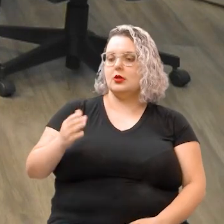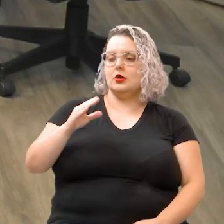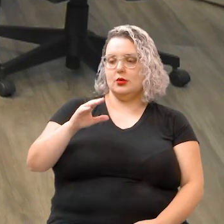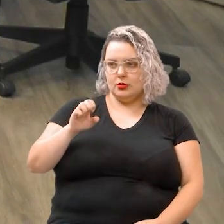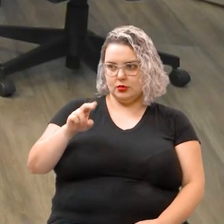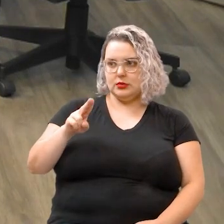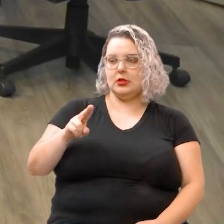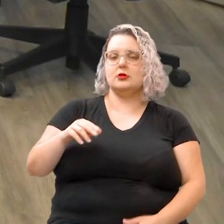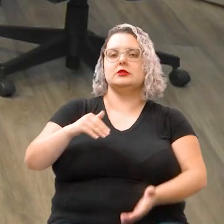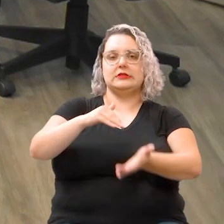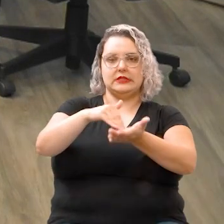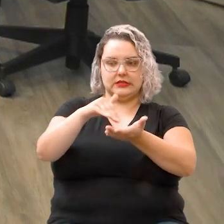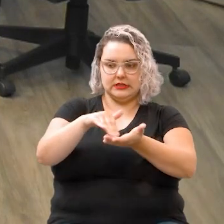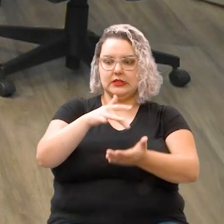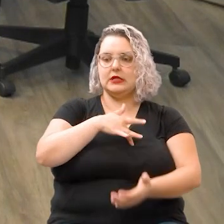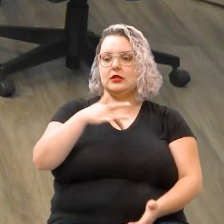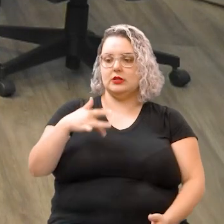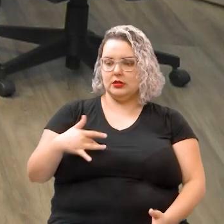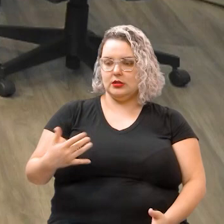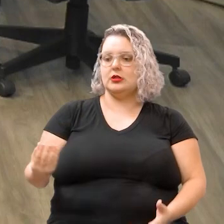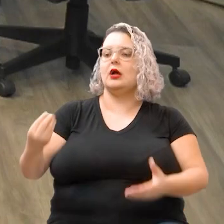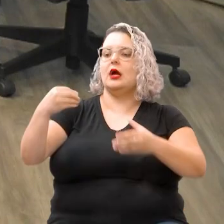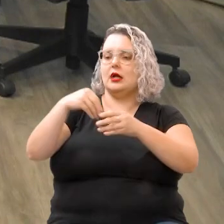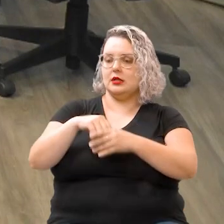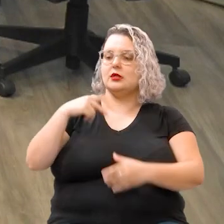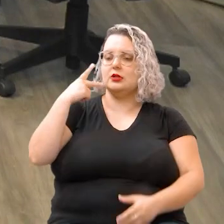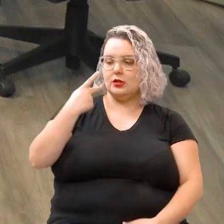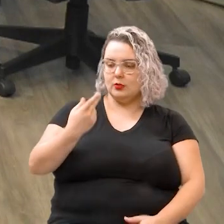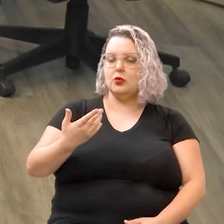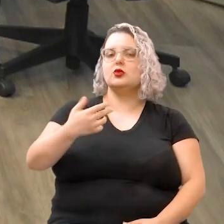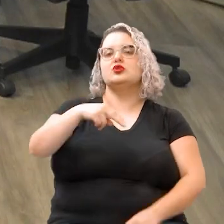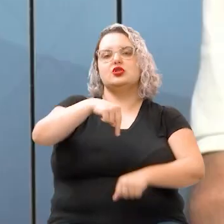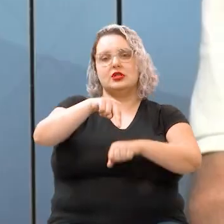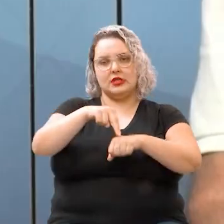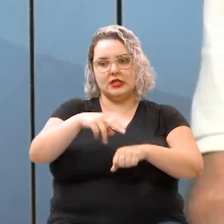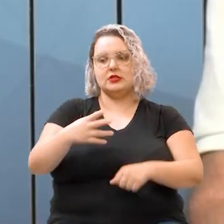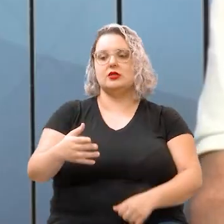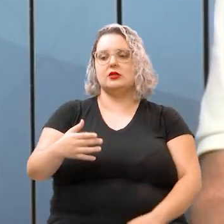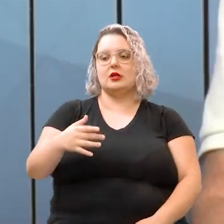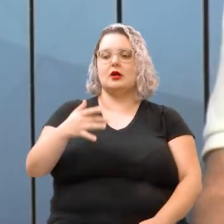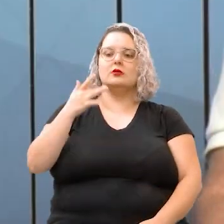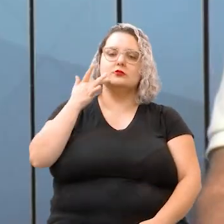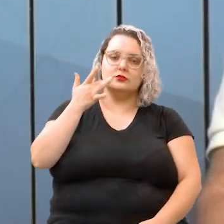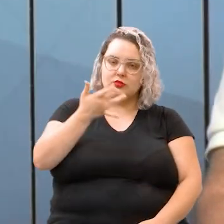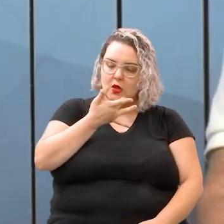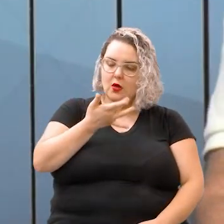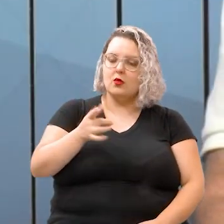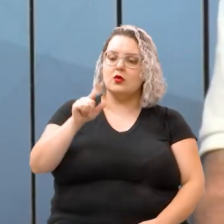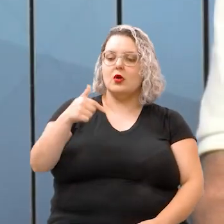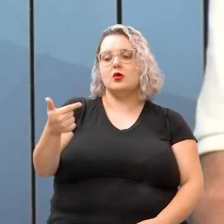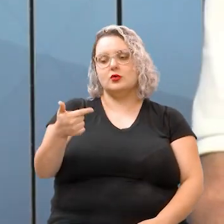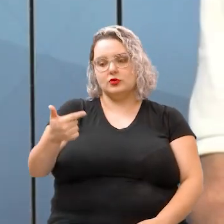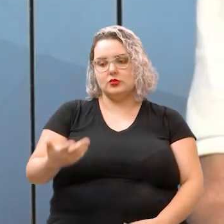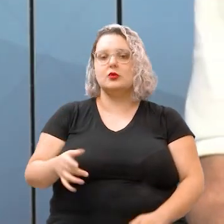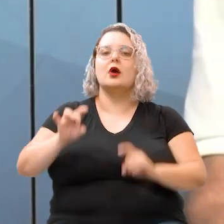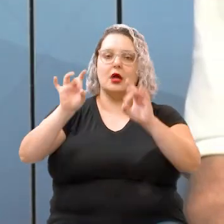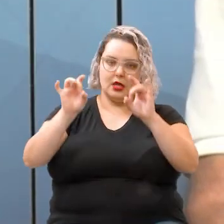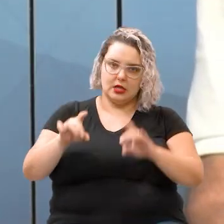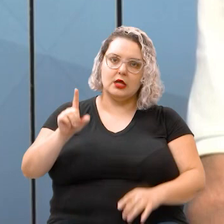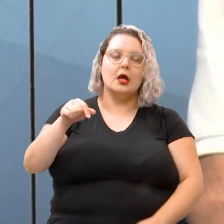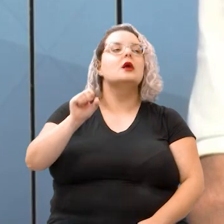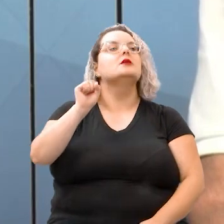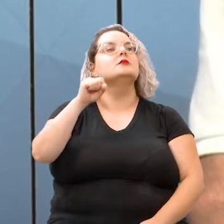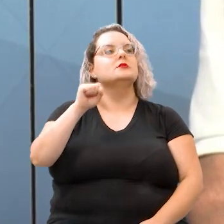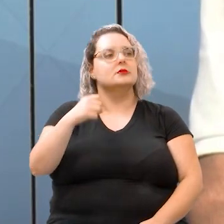eles são da Secretaria de Saúde e é isso, dentro da Política Nacional de Saúde Bucal, é o segundo nível de atenção, que é a atenção especializada. Né?